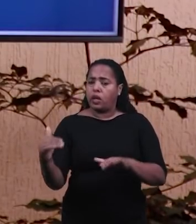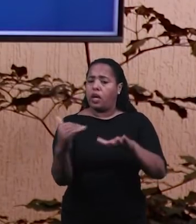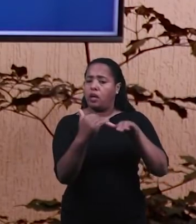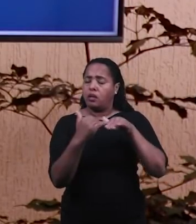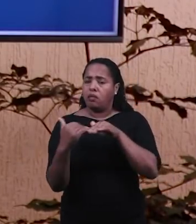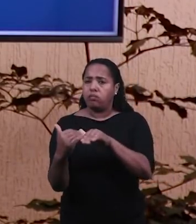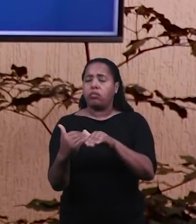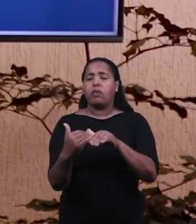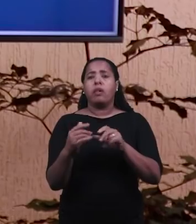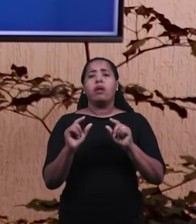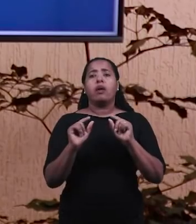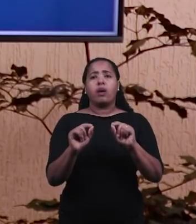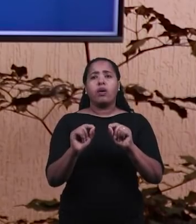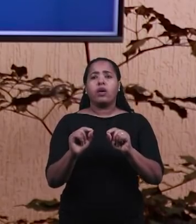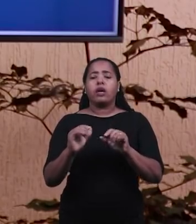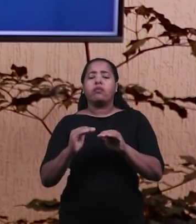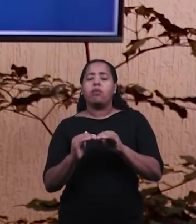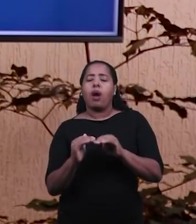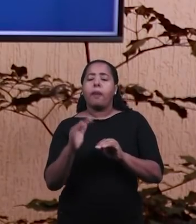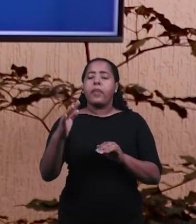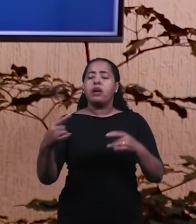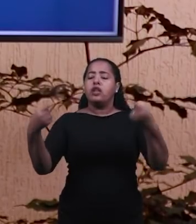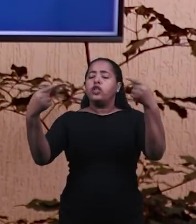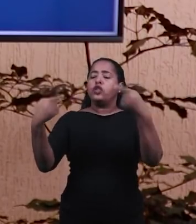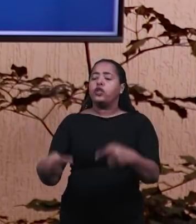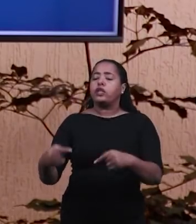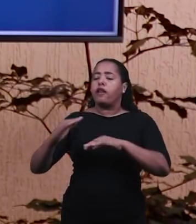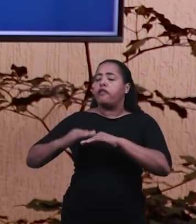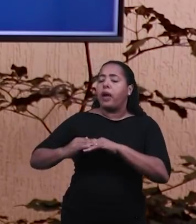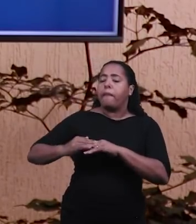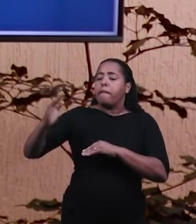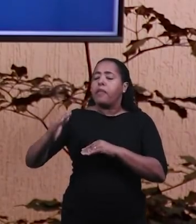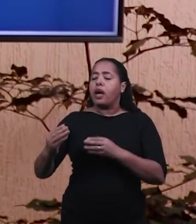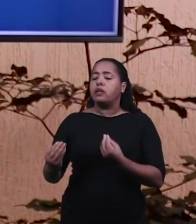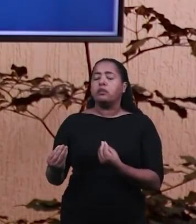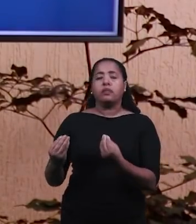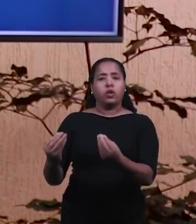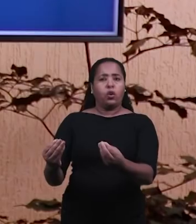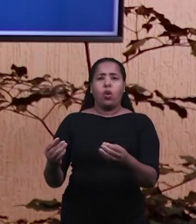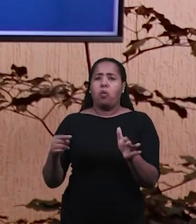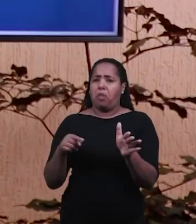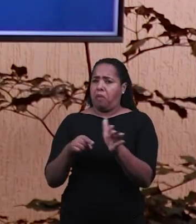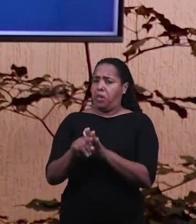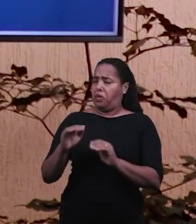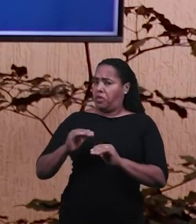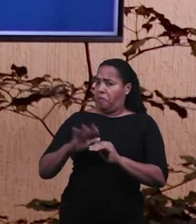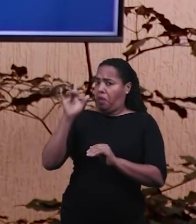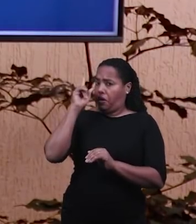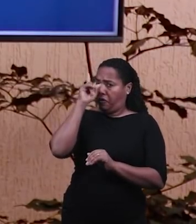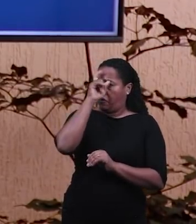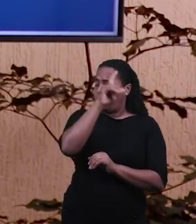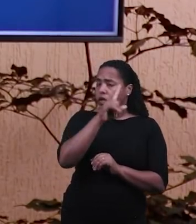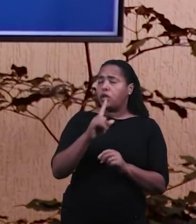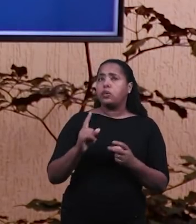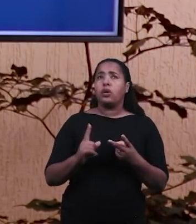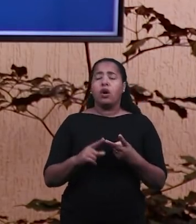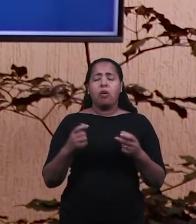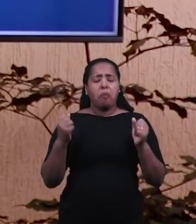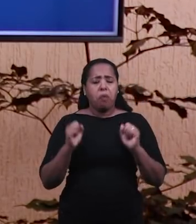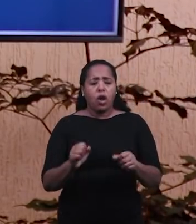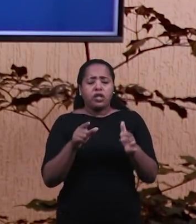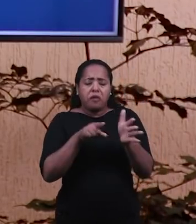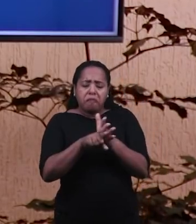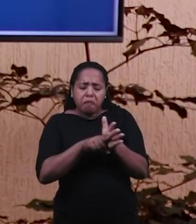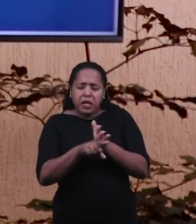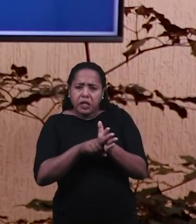eu dou algo a mais, um desafio maior para essa criança, uma pergunta mais difícil, eu posso pedir para ela pesquisar alguma